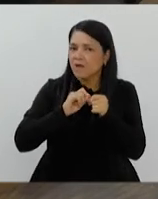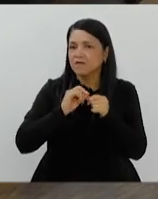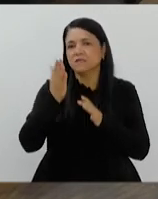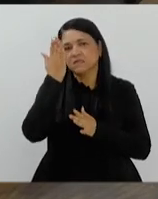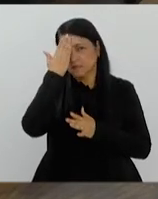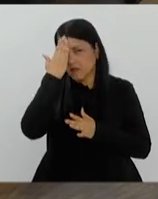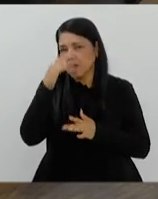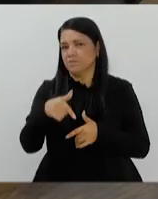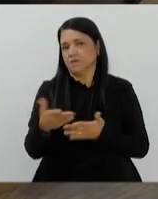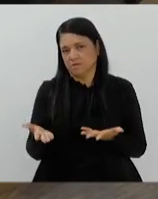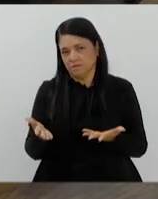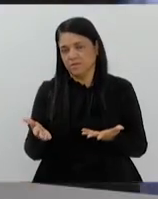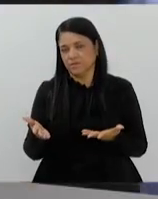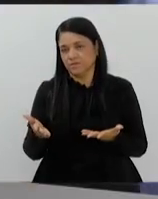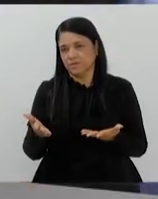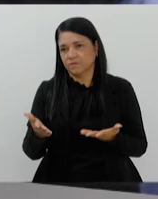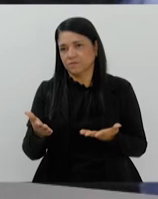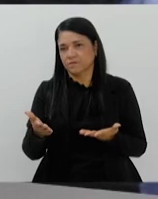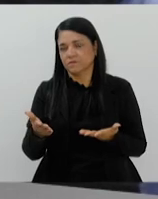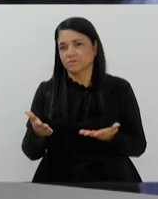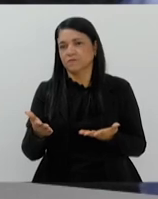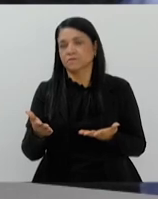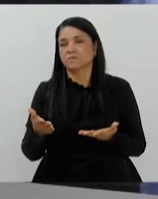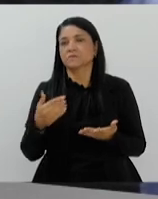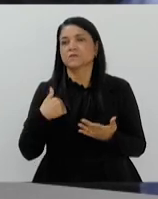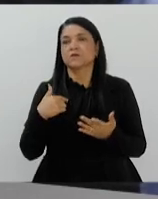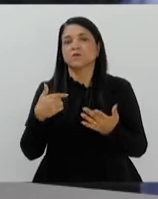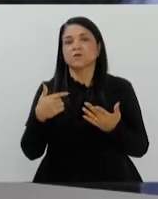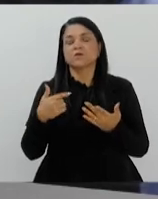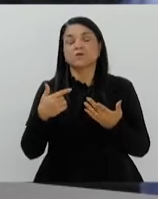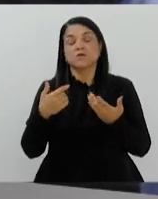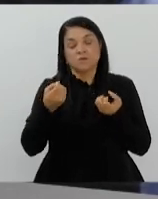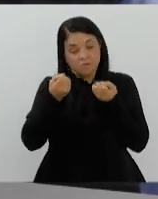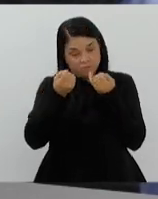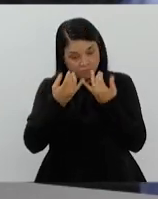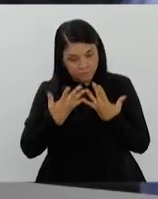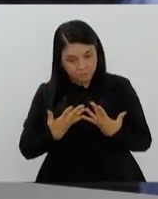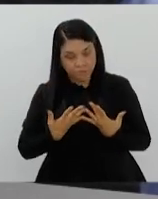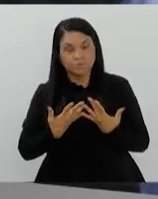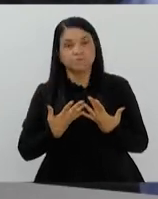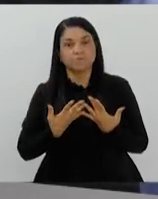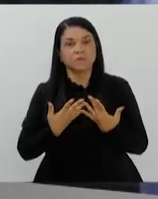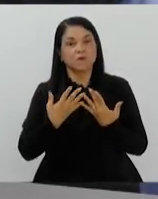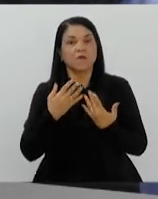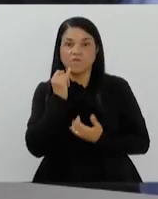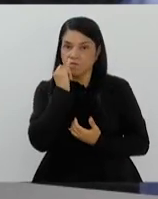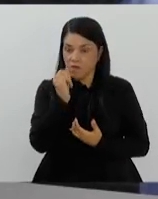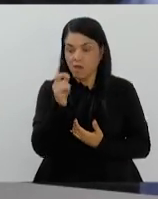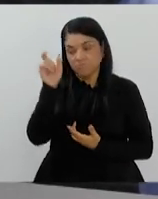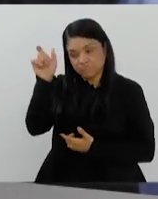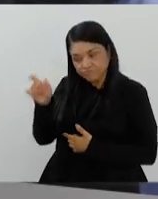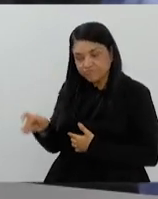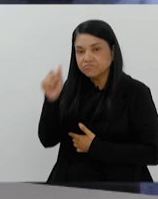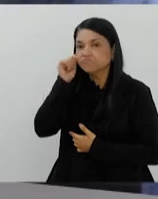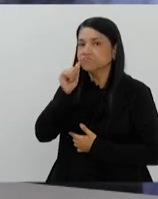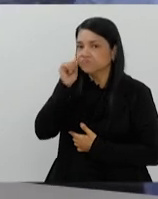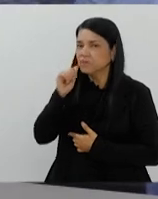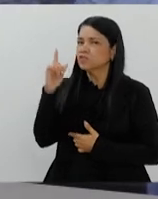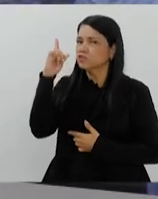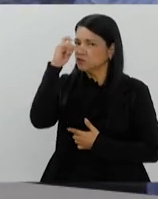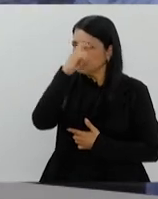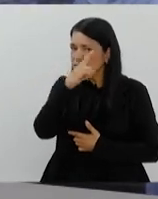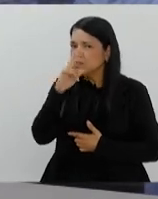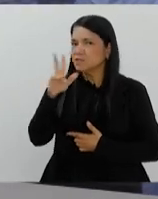fraca a senhora den então eu acho até que aí assim colocando aqui com toda vene até é muito difícil a posição dela aqui inclusive falando